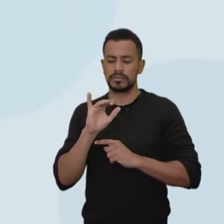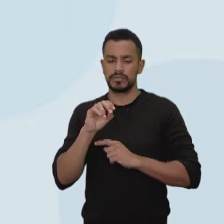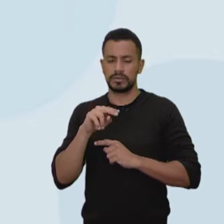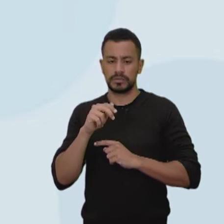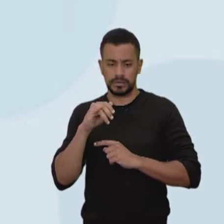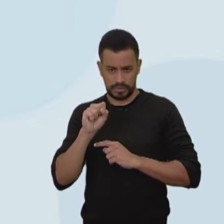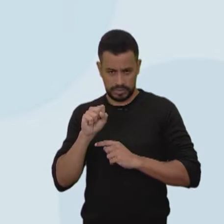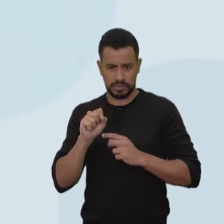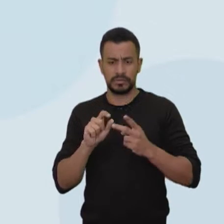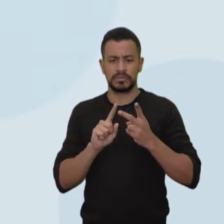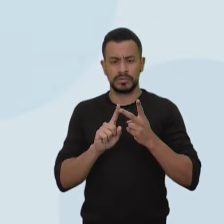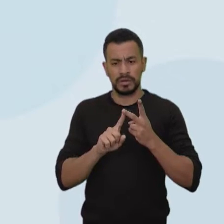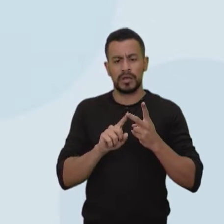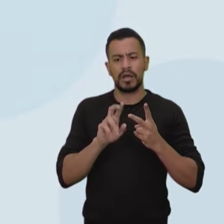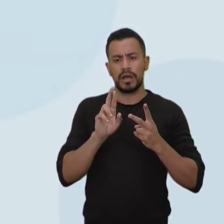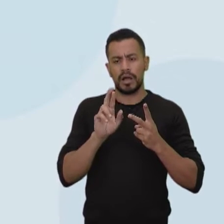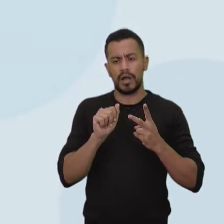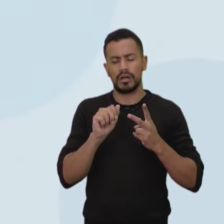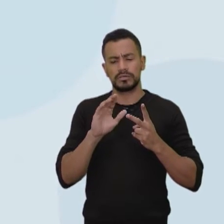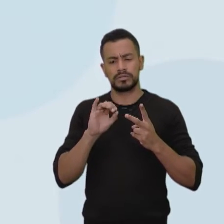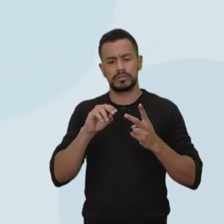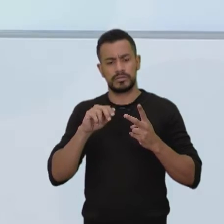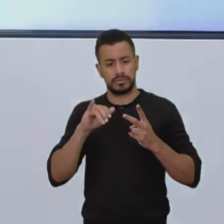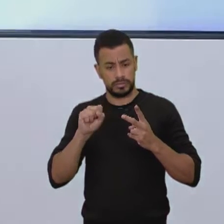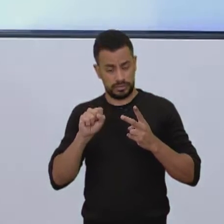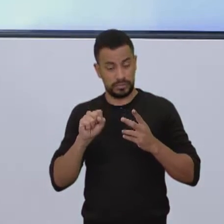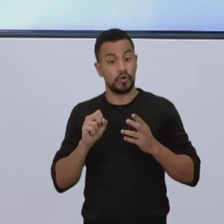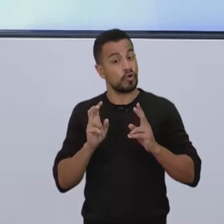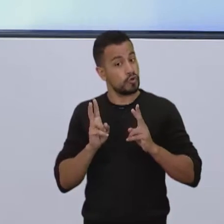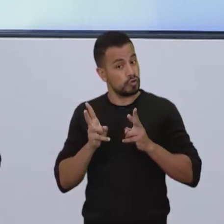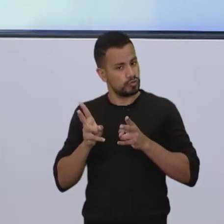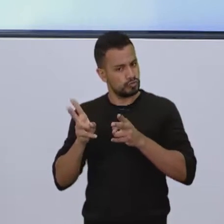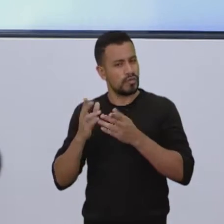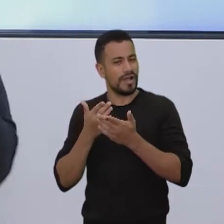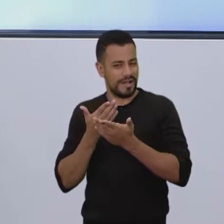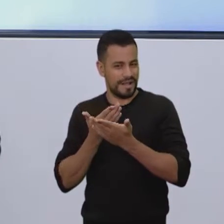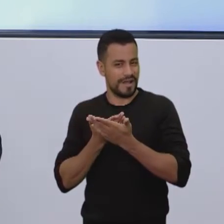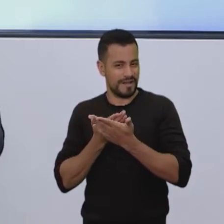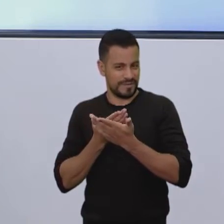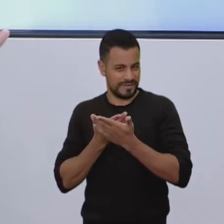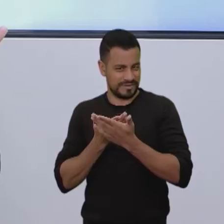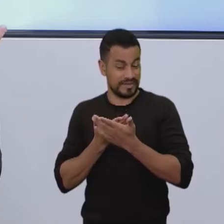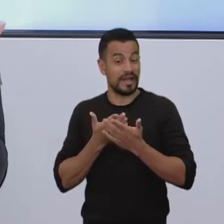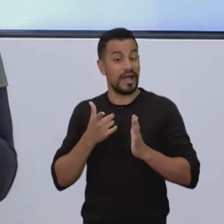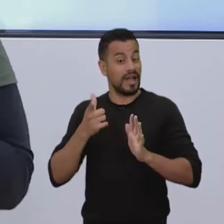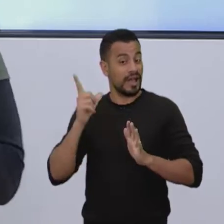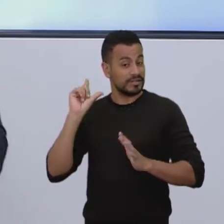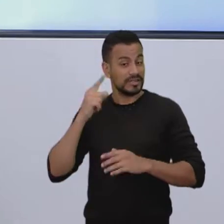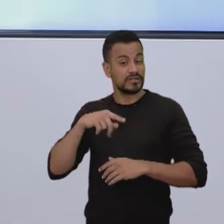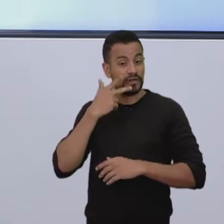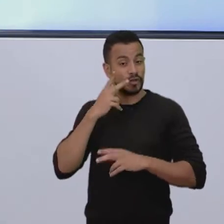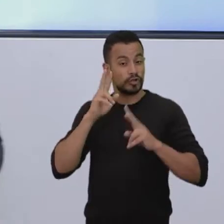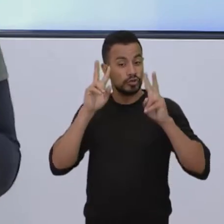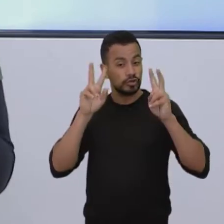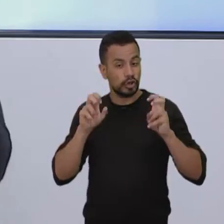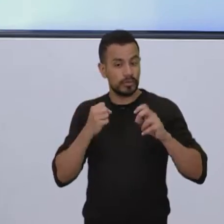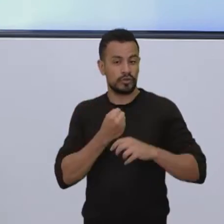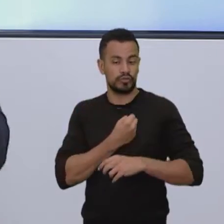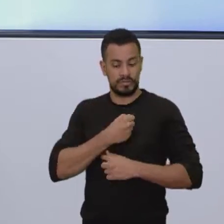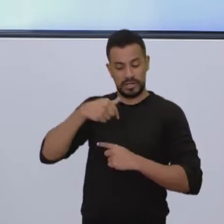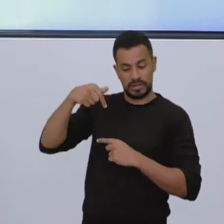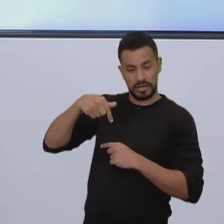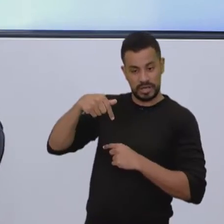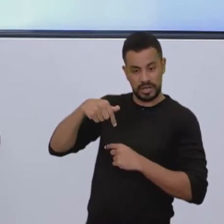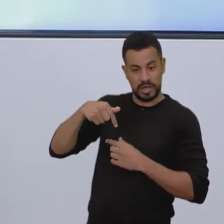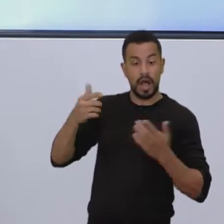aula nós falamos somente dos números racionais e agora a gente vai um pouquinho lá para os irracionais. Tudo bem? Preparados para a aula de hoje? Para